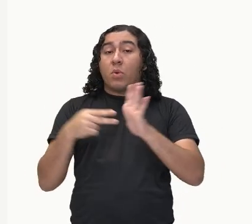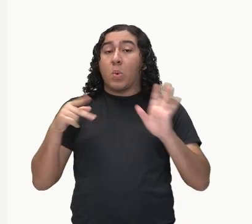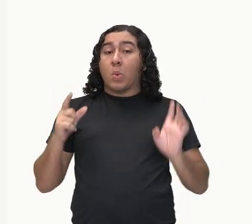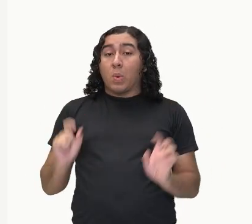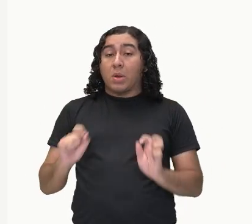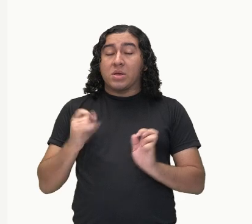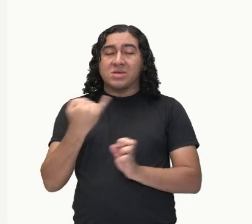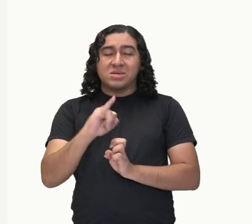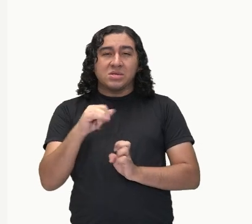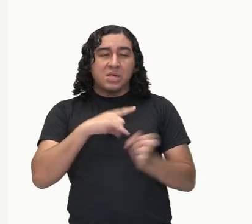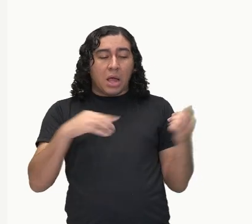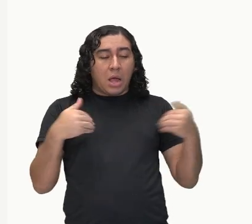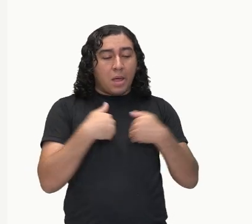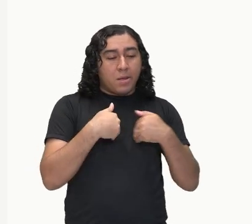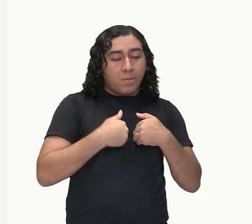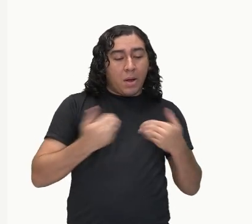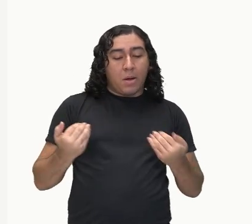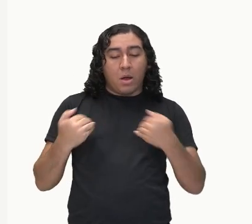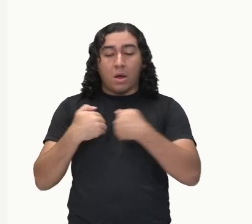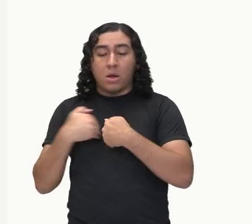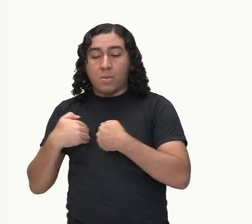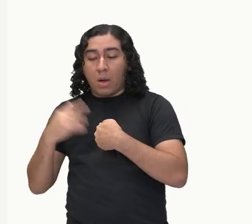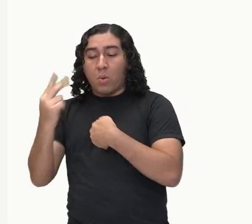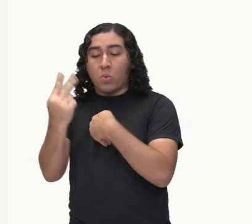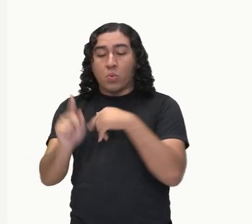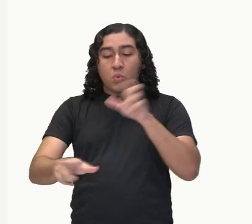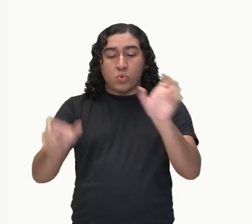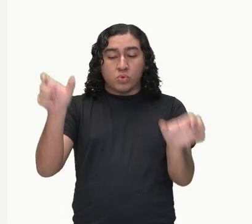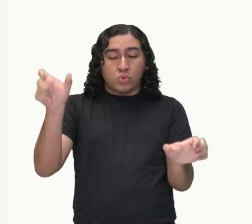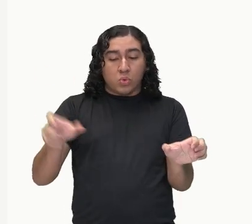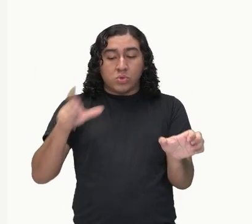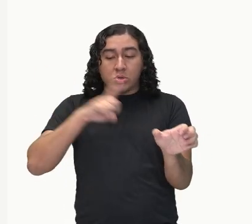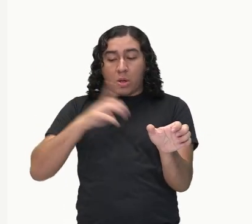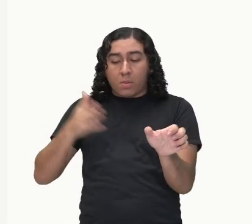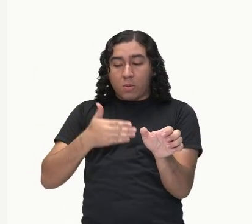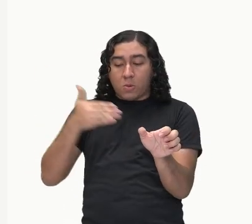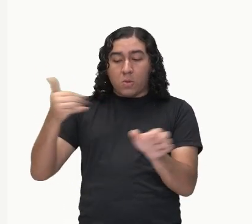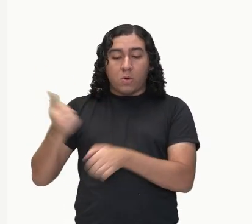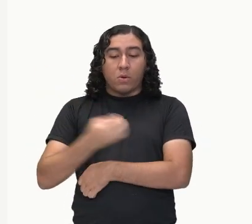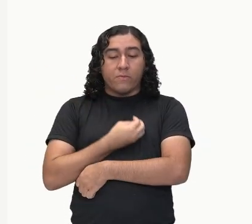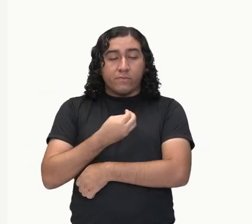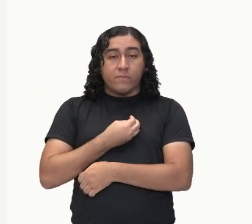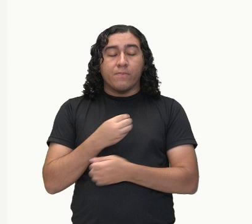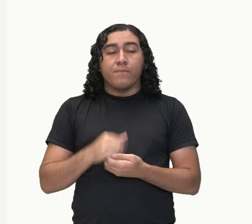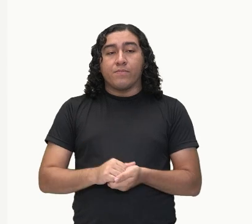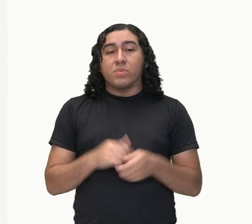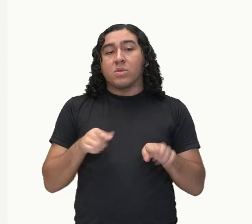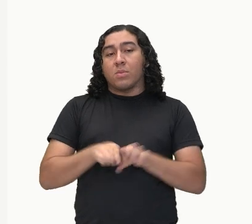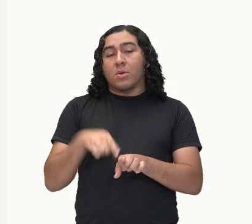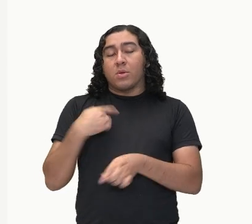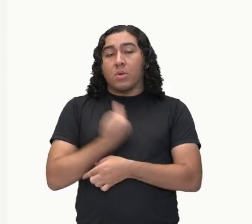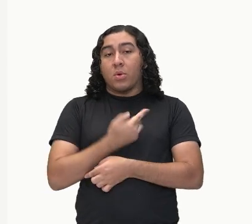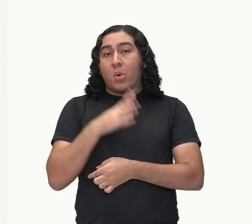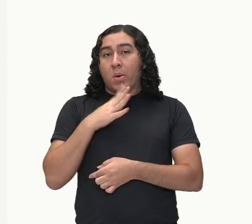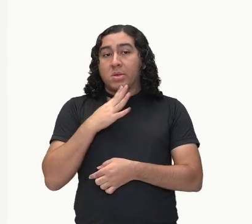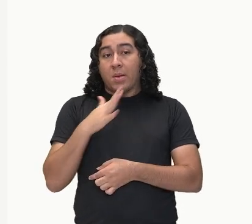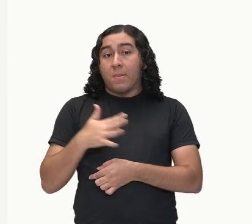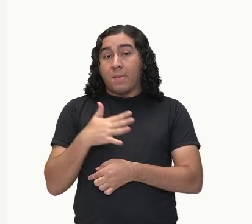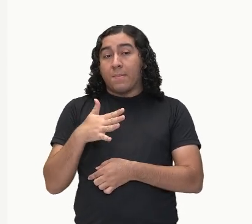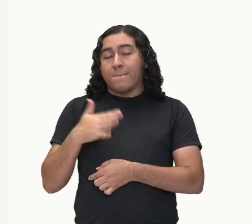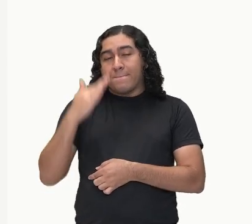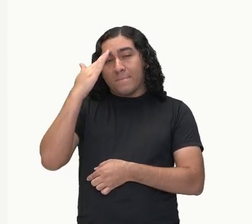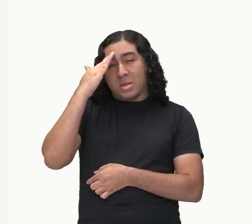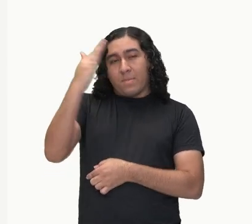quando as espécies se beneficiam, e a gente vai conhecendo as principais aqui. A primeira é